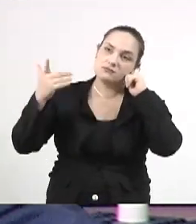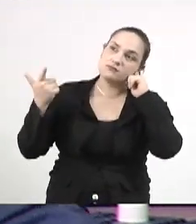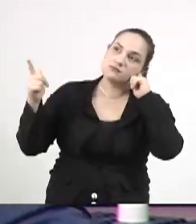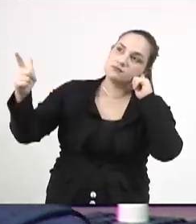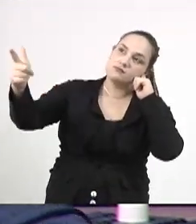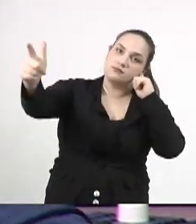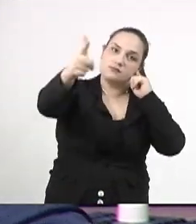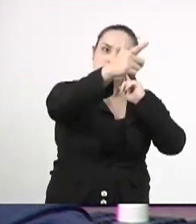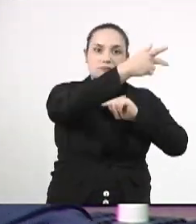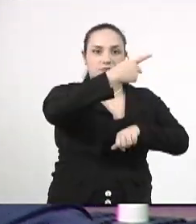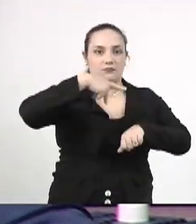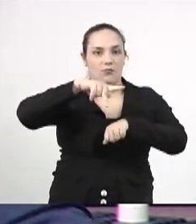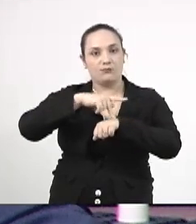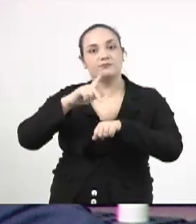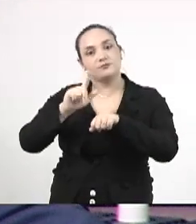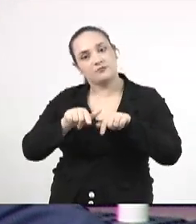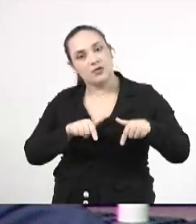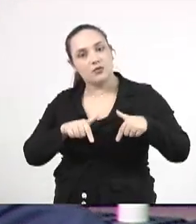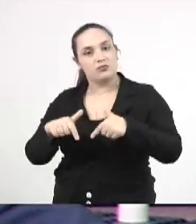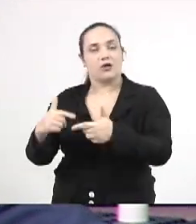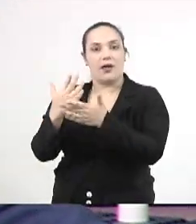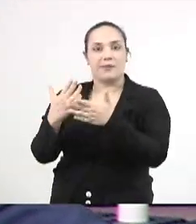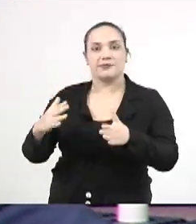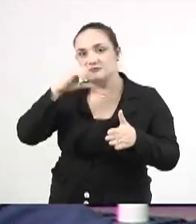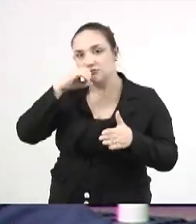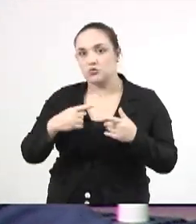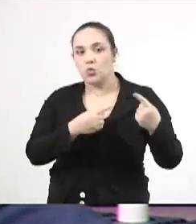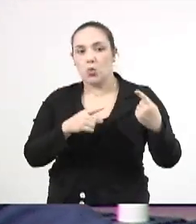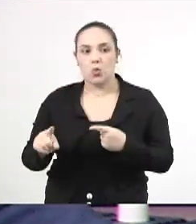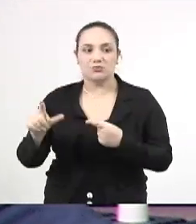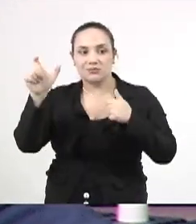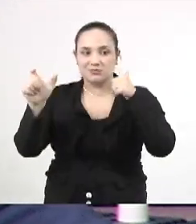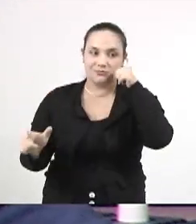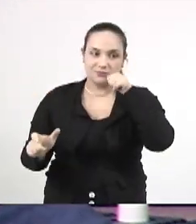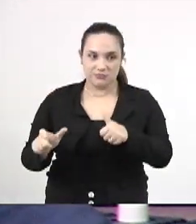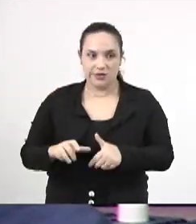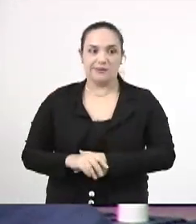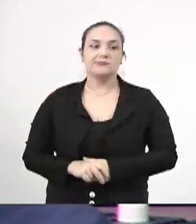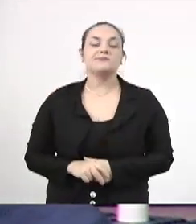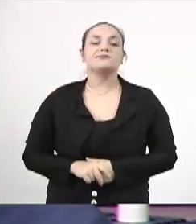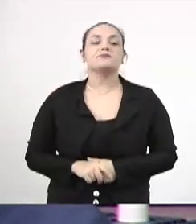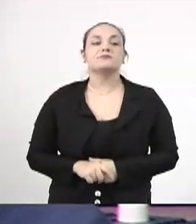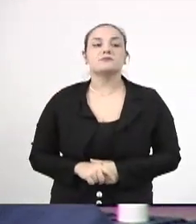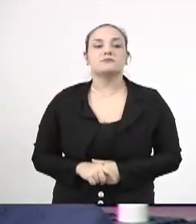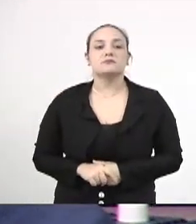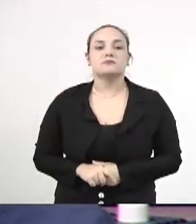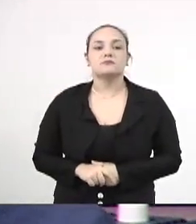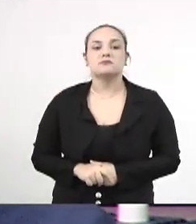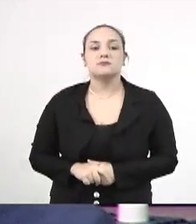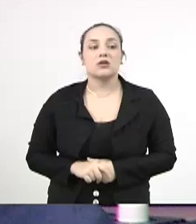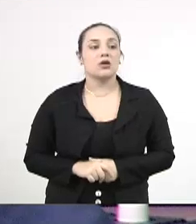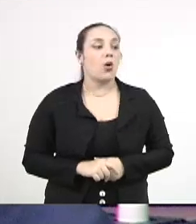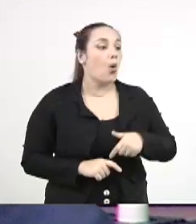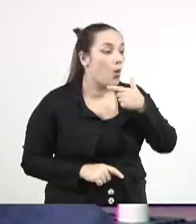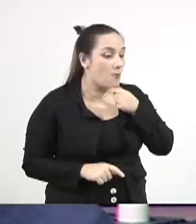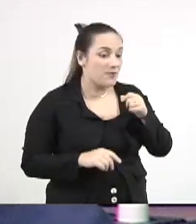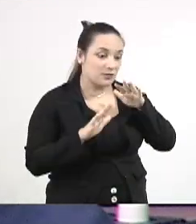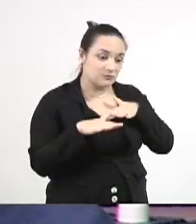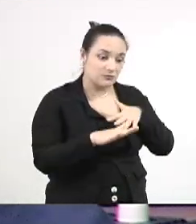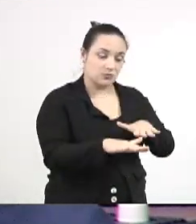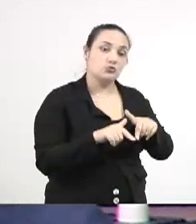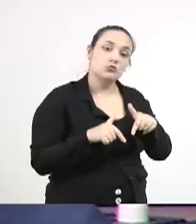países de combate à violência contra as mulheres por parte dos homens, uma